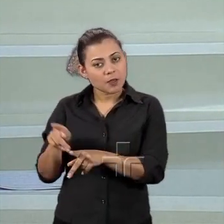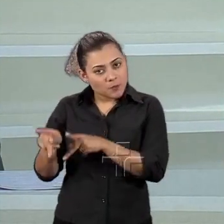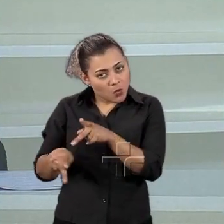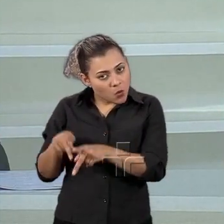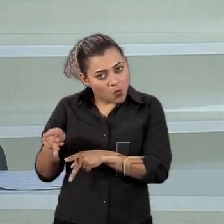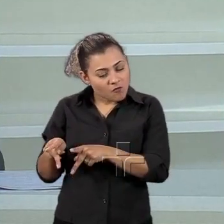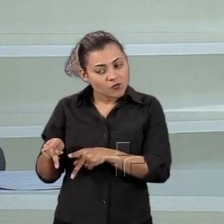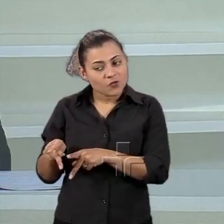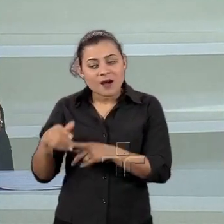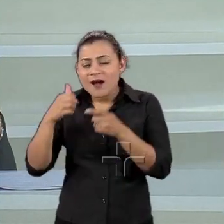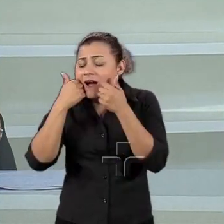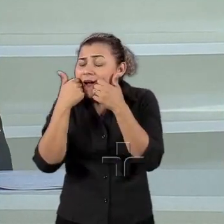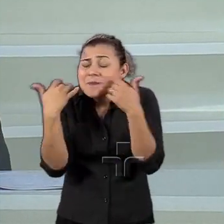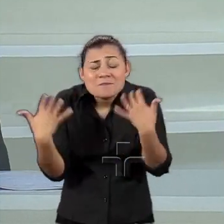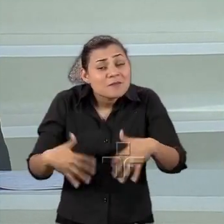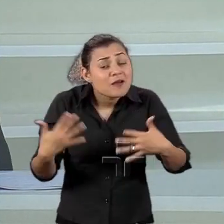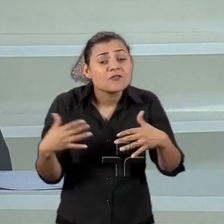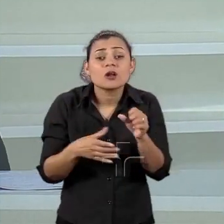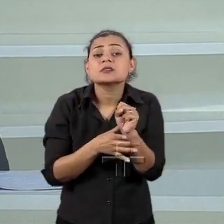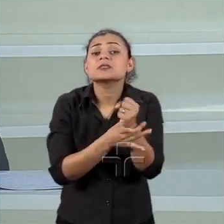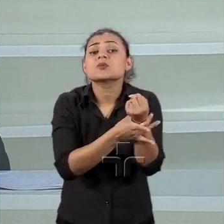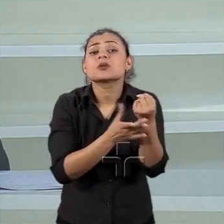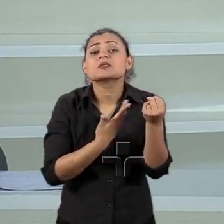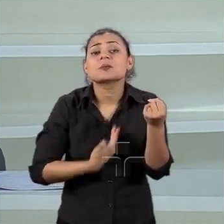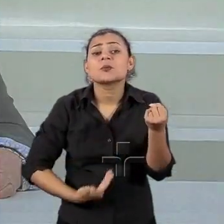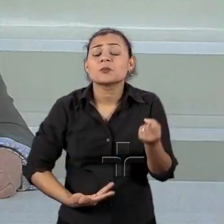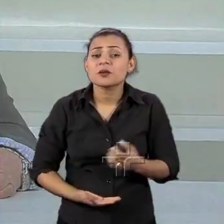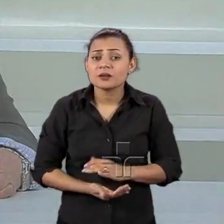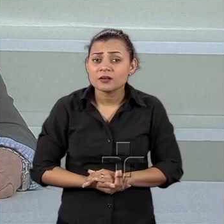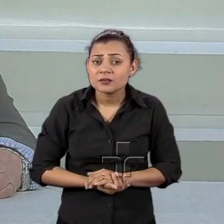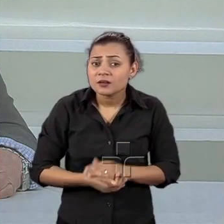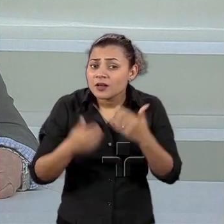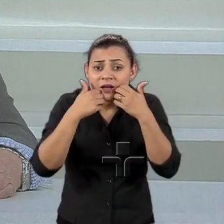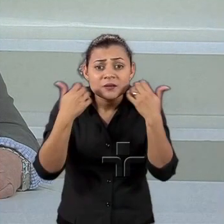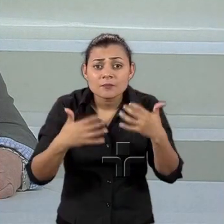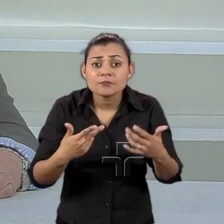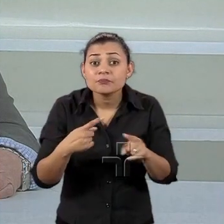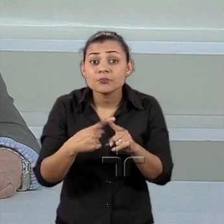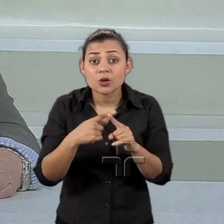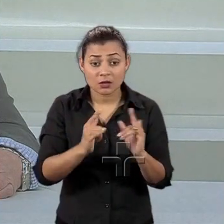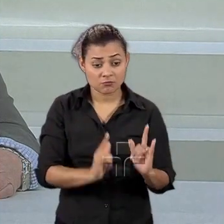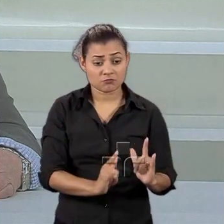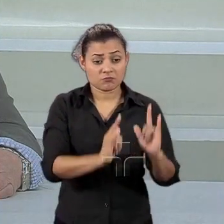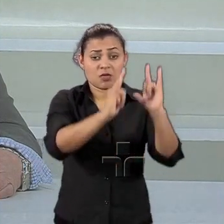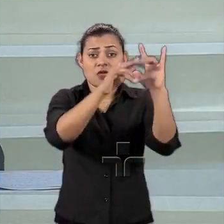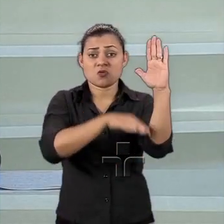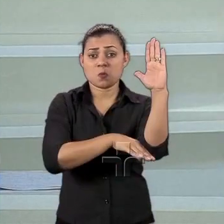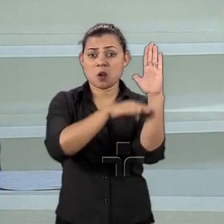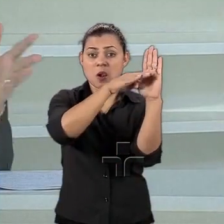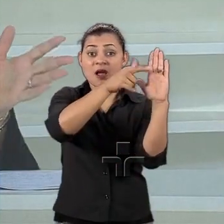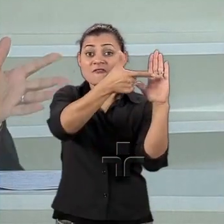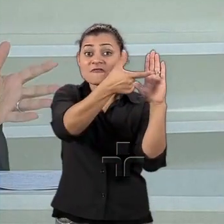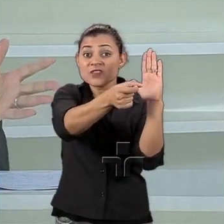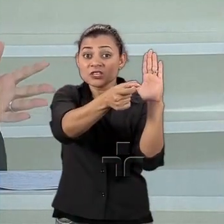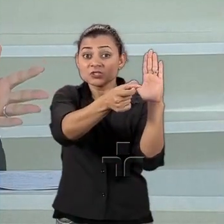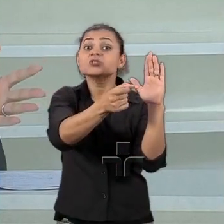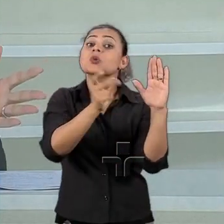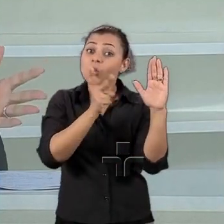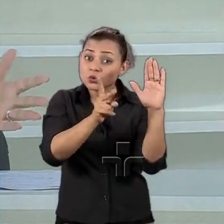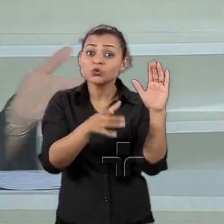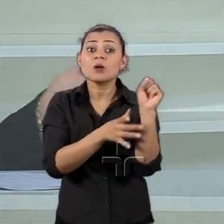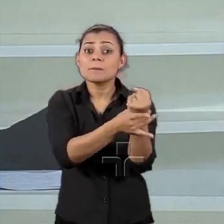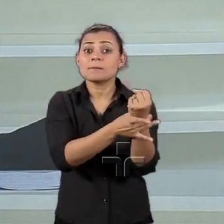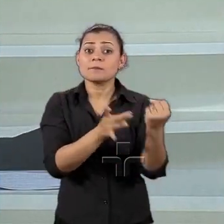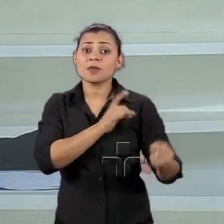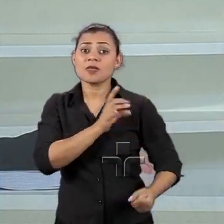está apavorado com a segurança pública na Amélia, que tem gente morando no 20º andar de um prédio e ainda está com medo da segurança